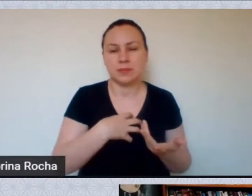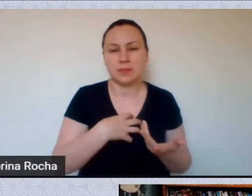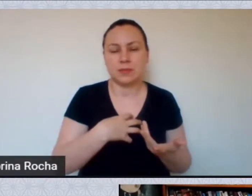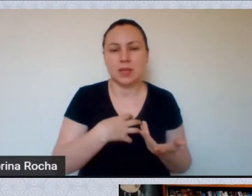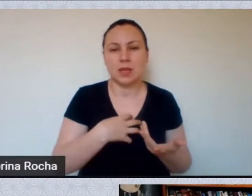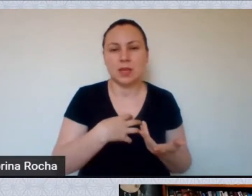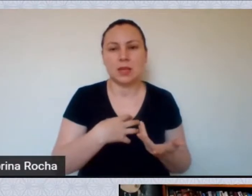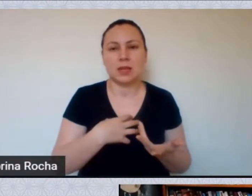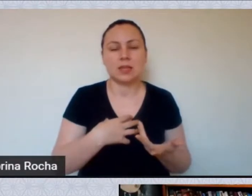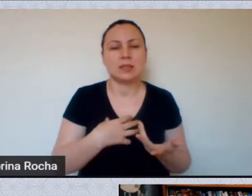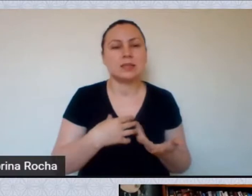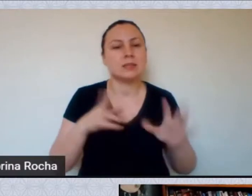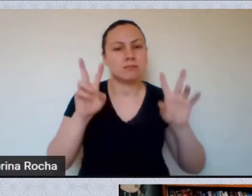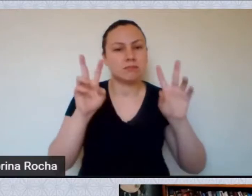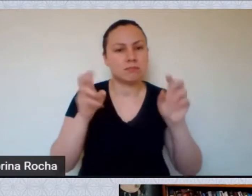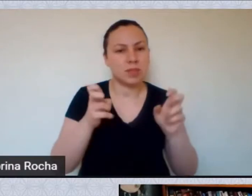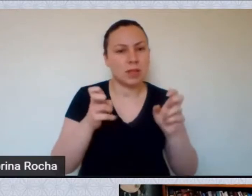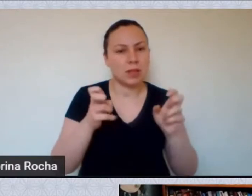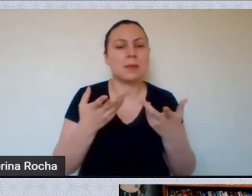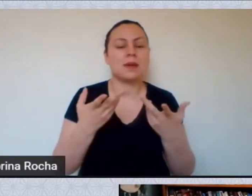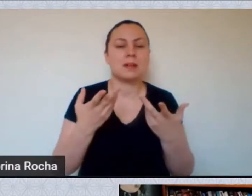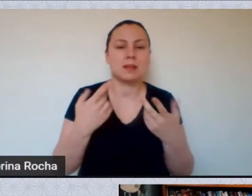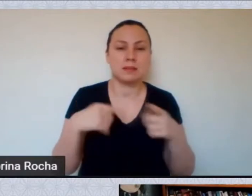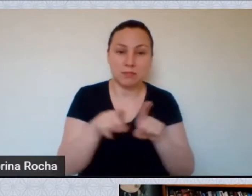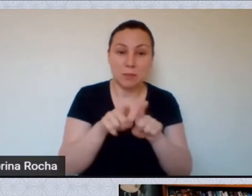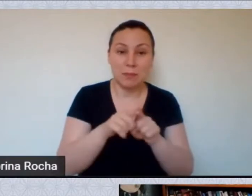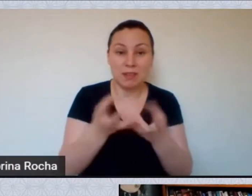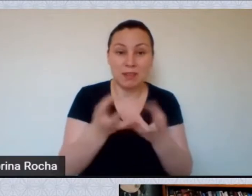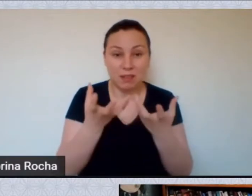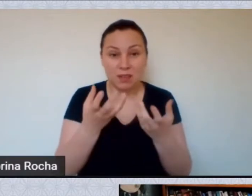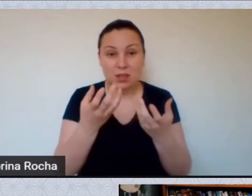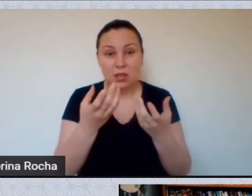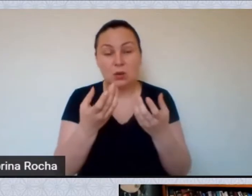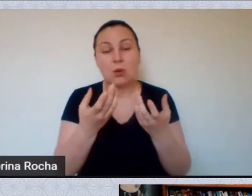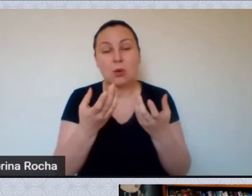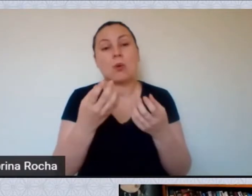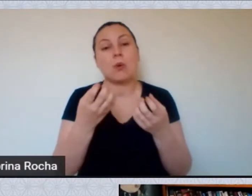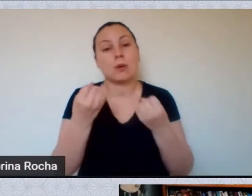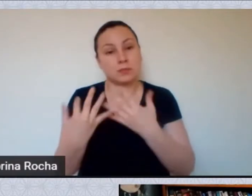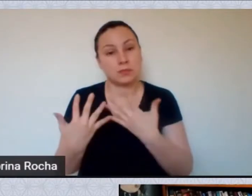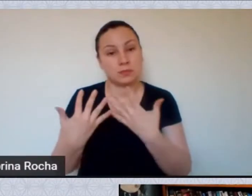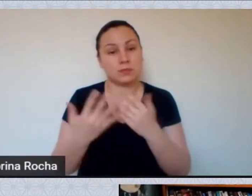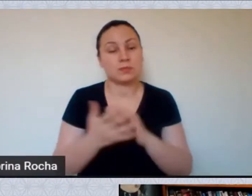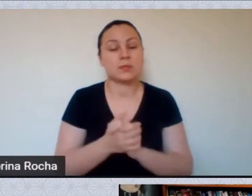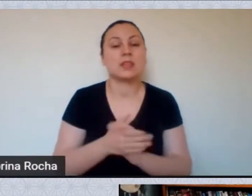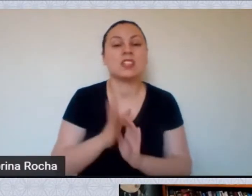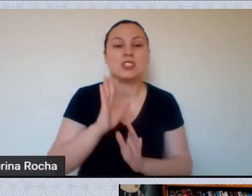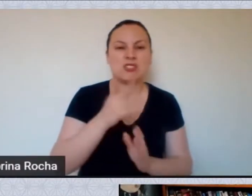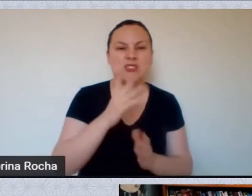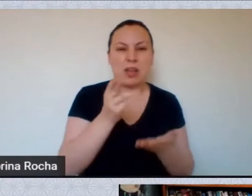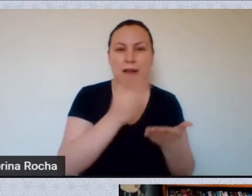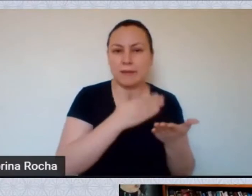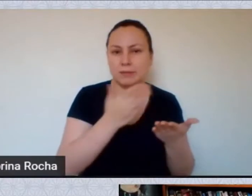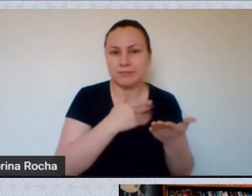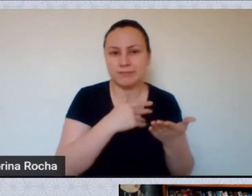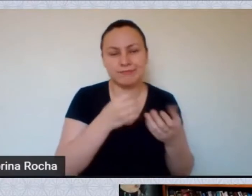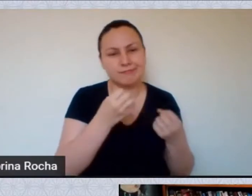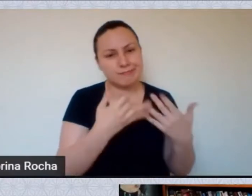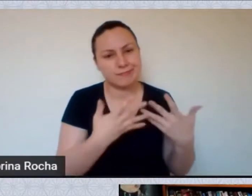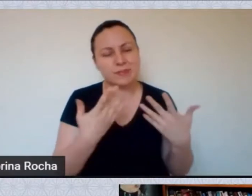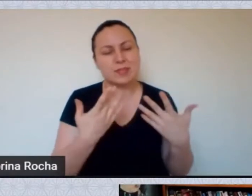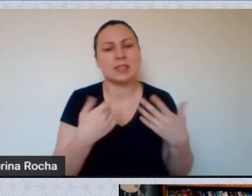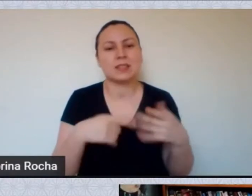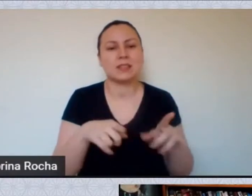isso, um tema que eu sei que te afeta bastante, né? Você é um cientista que busca isso há muitos anos, nos seus livros, agora no seu canal no YouTube, que é